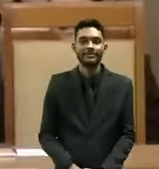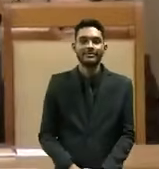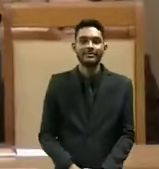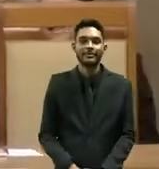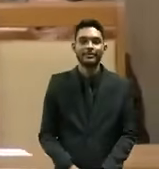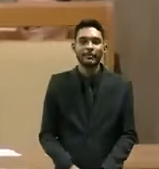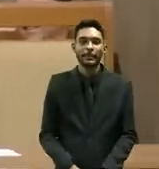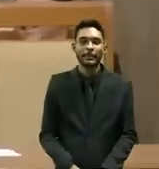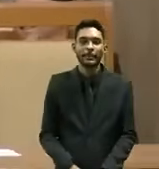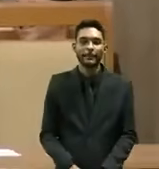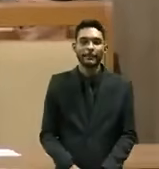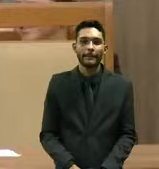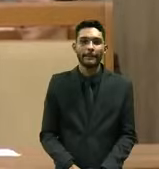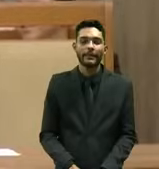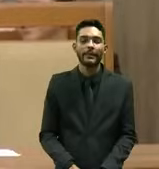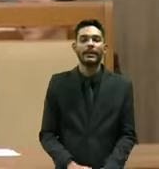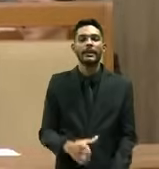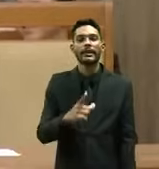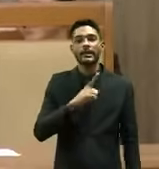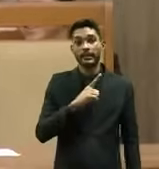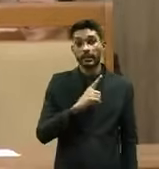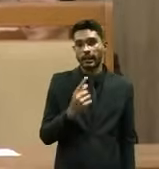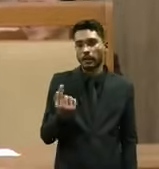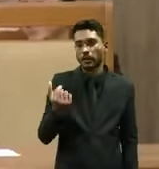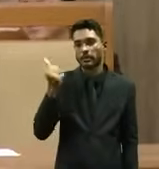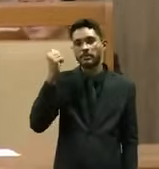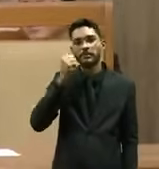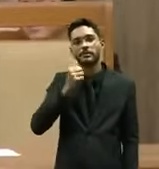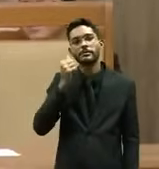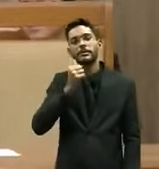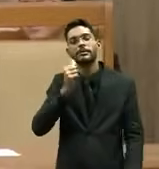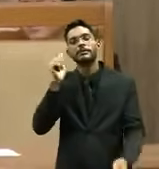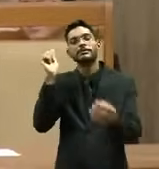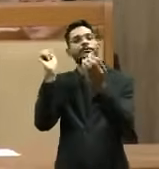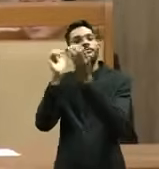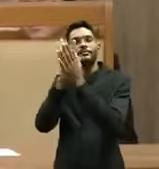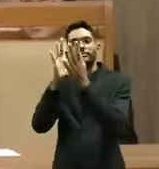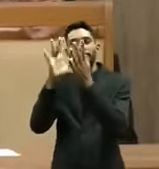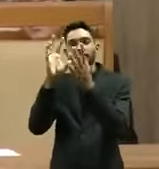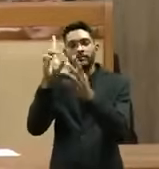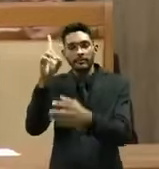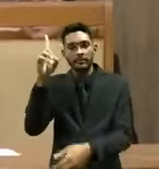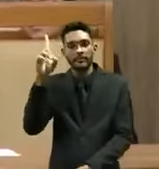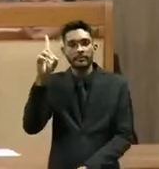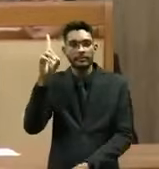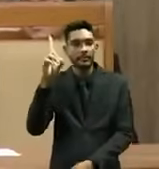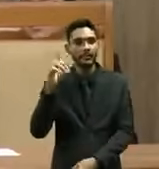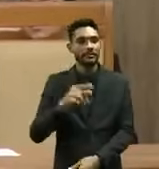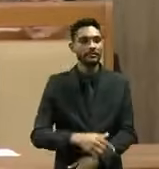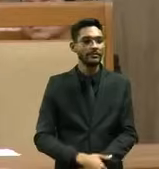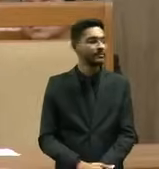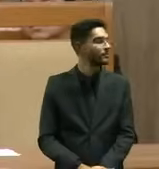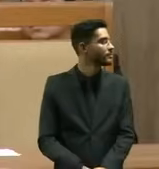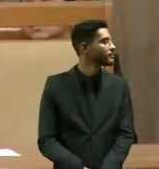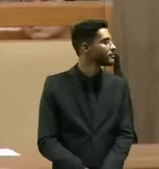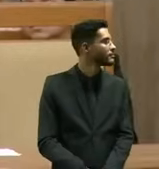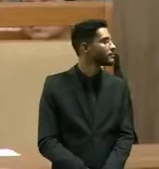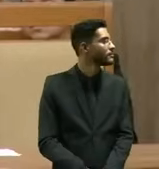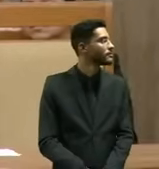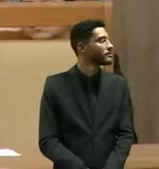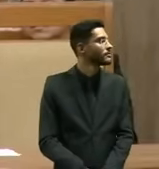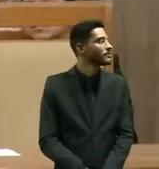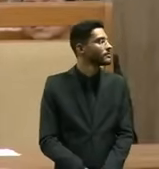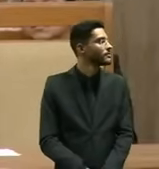irmã dia desse eu tava vendo as irmãs glorificando aí para não tem um negócio que elas bota aqui eu não sei o que